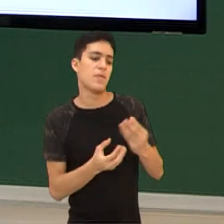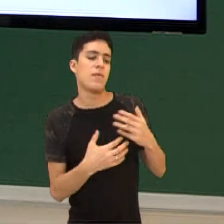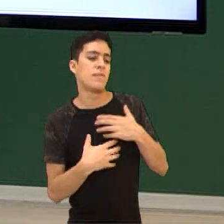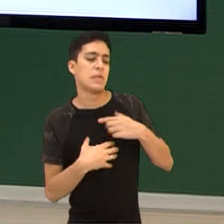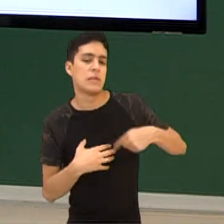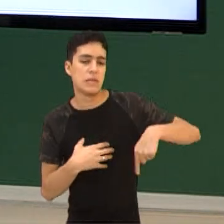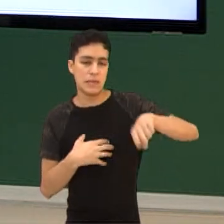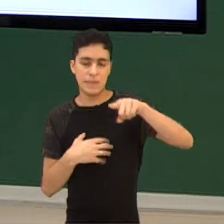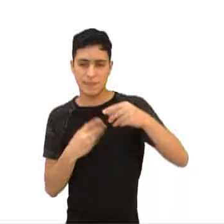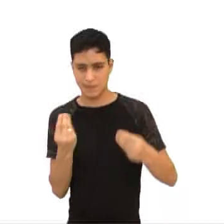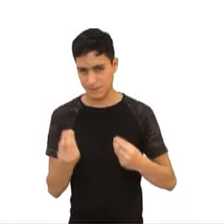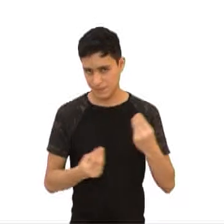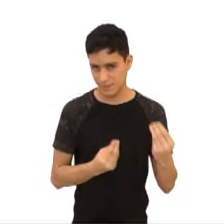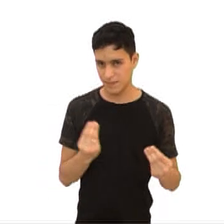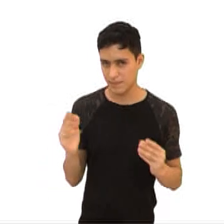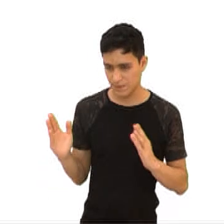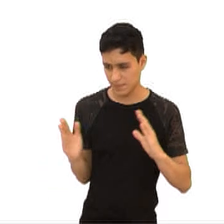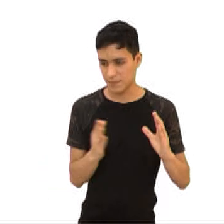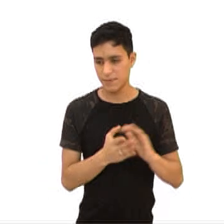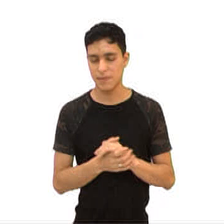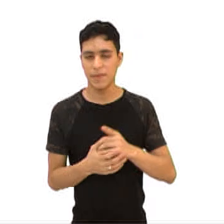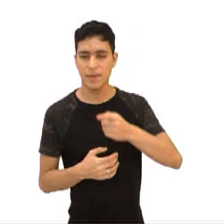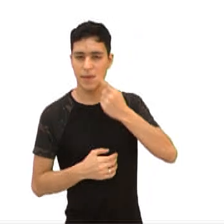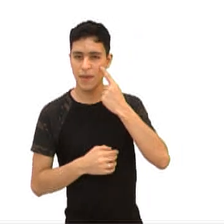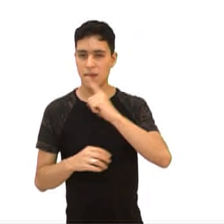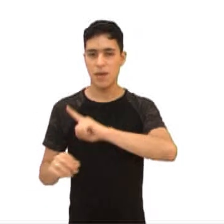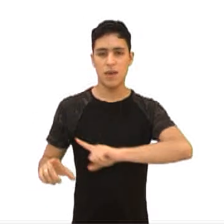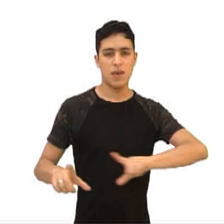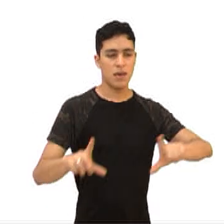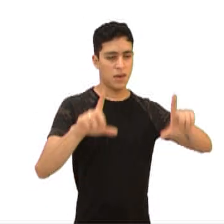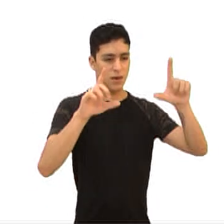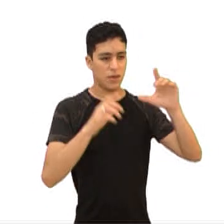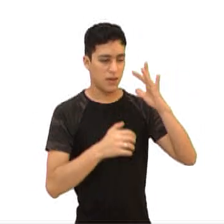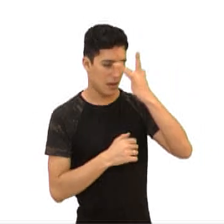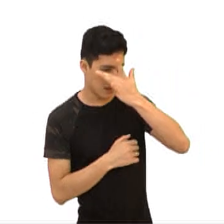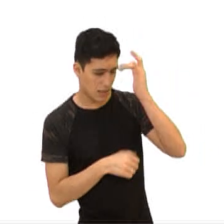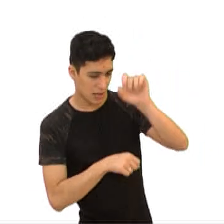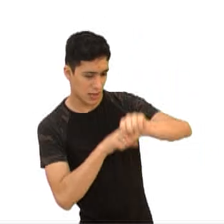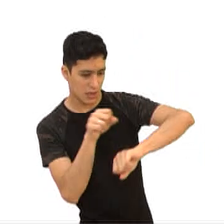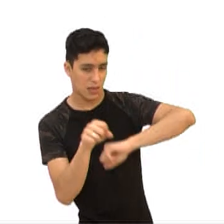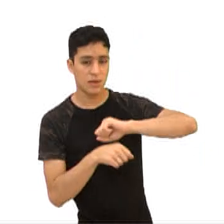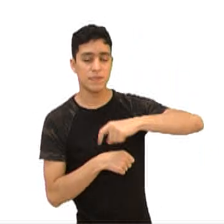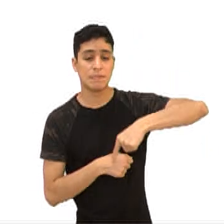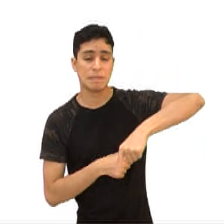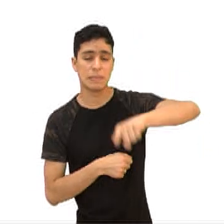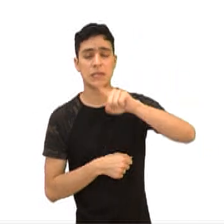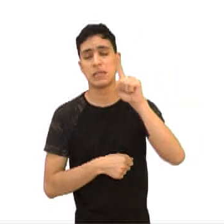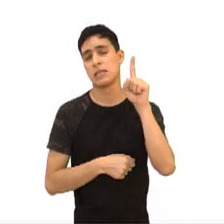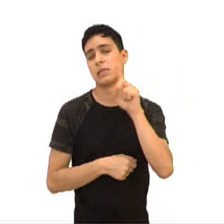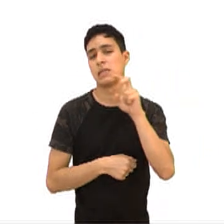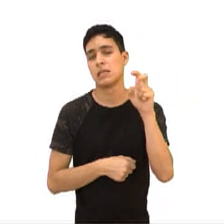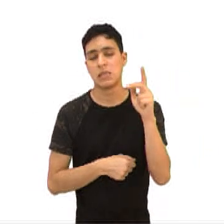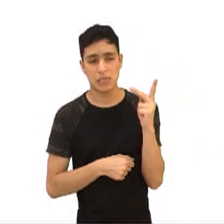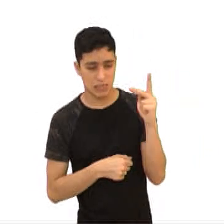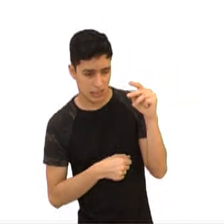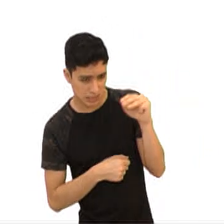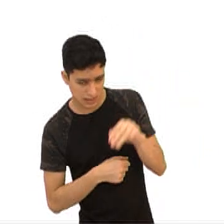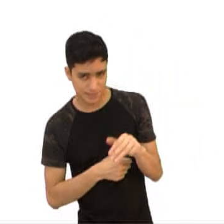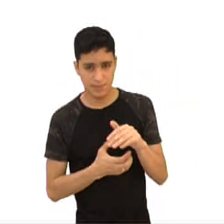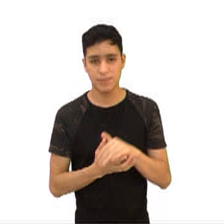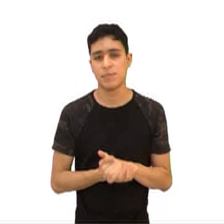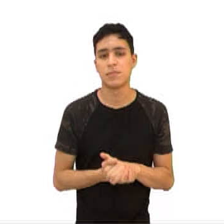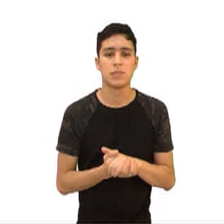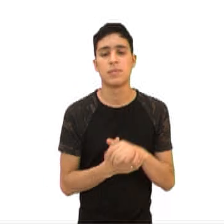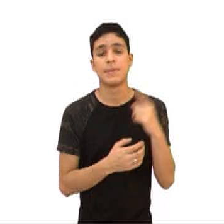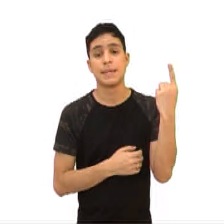performance desse ciclista. Olha só, na tela. Um ciclista percorre 15